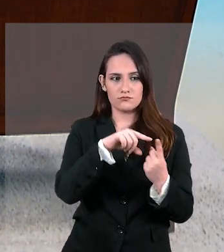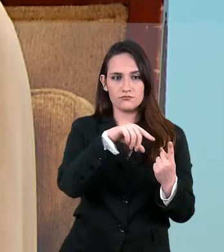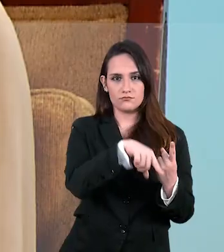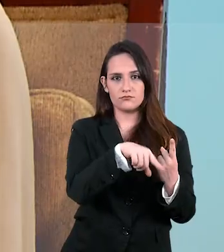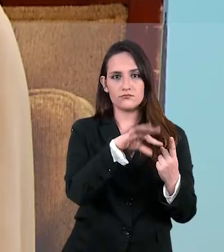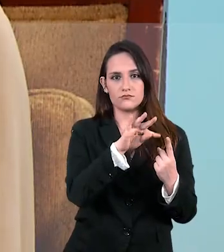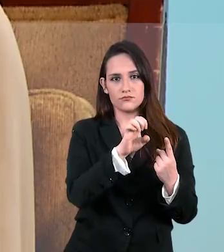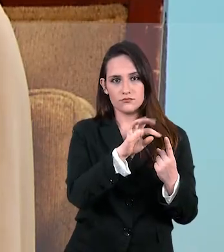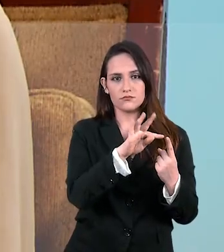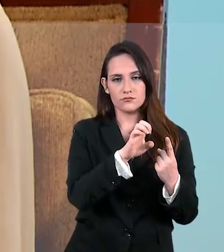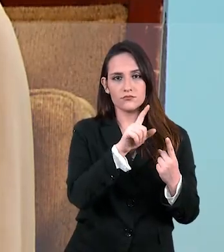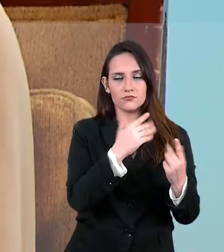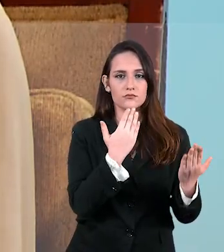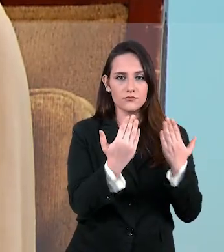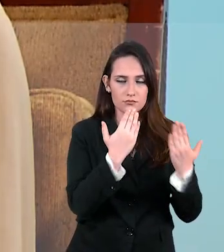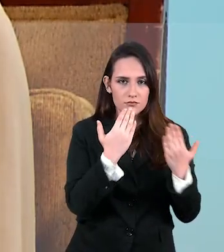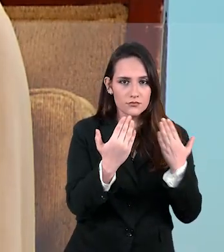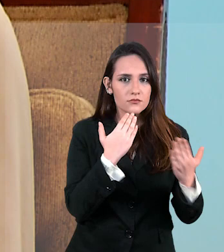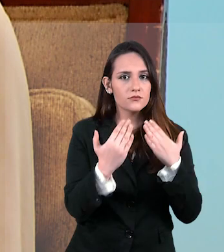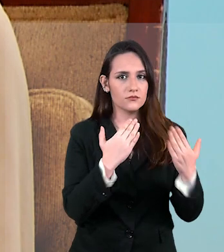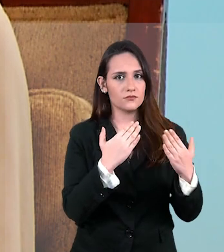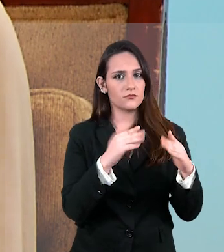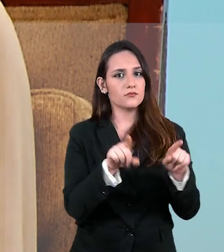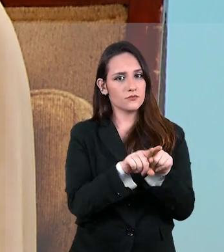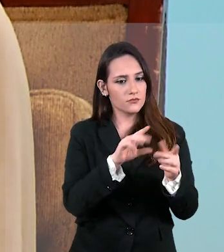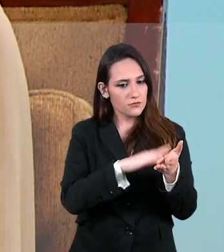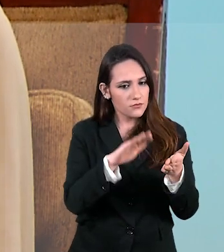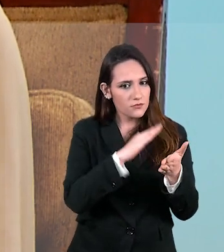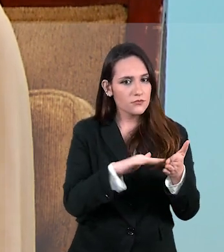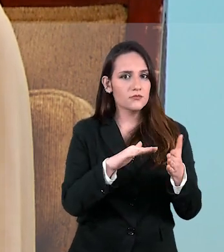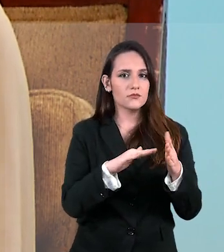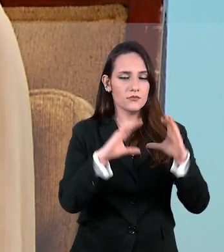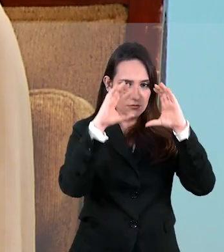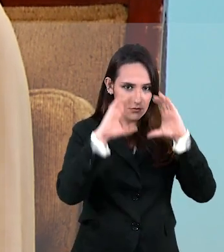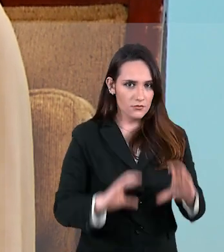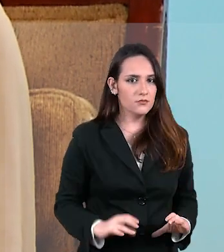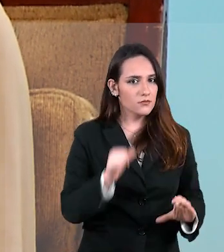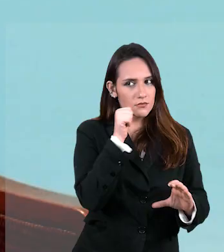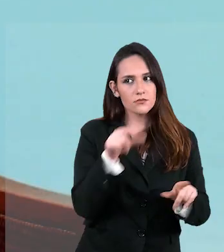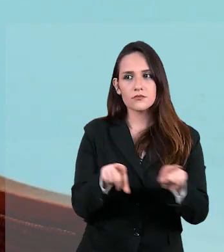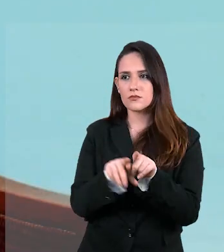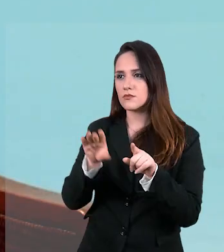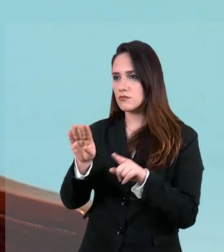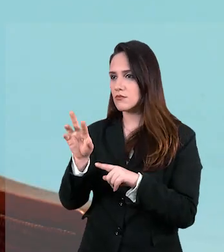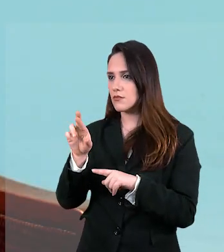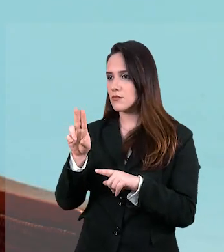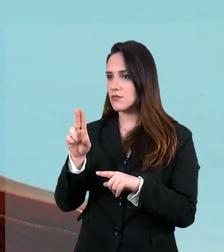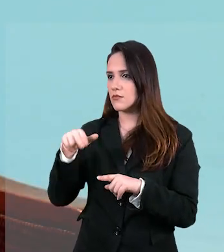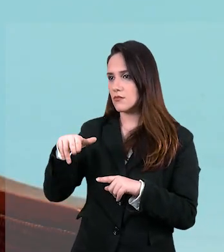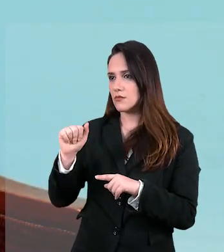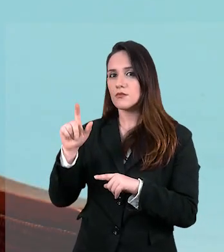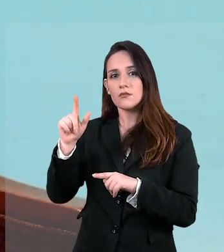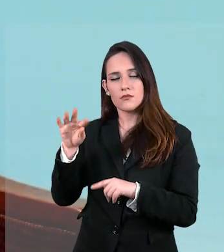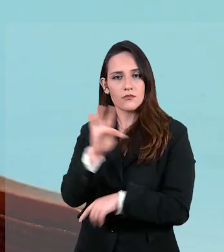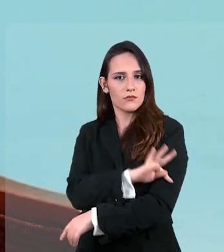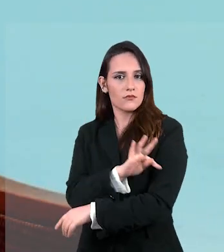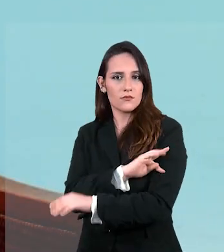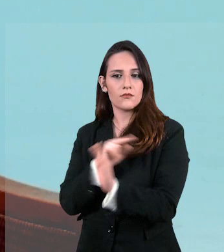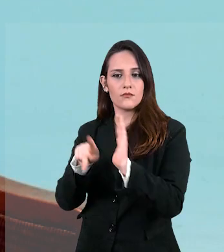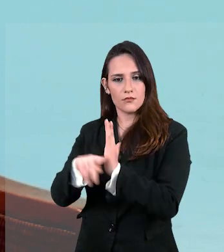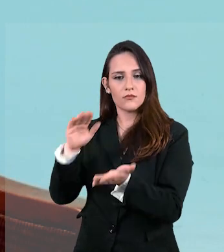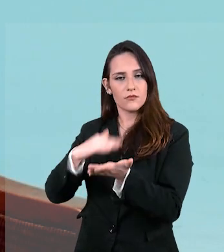a Maria Tereza Trade, psicóloga, subsecretária adjunta da Subsecretaria de Cidadania, e também a Bruna Oliveira, técnica